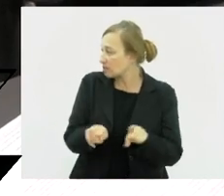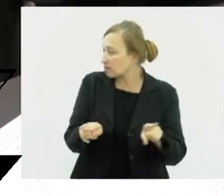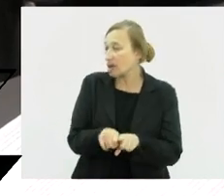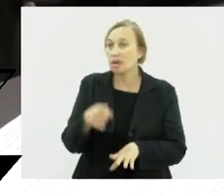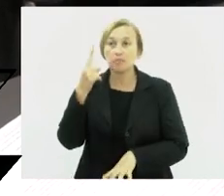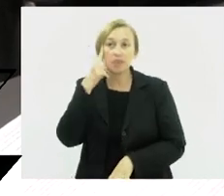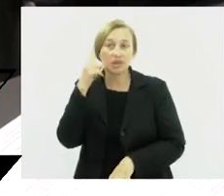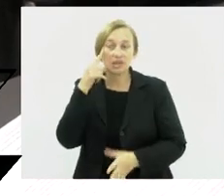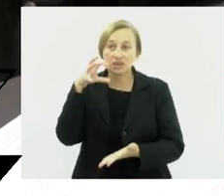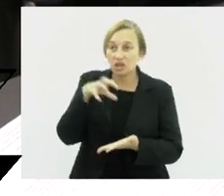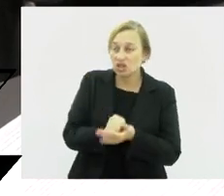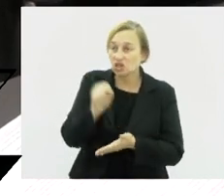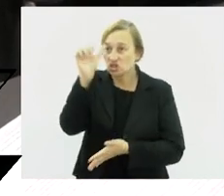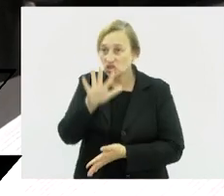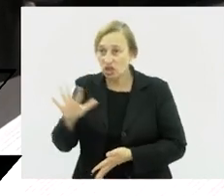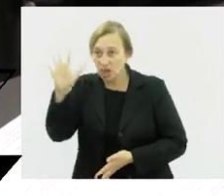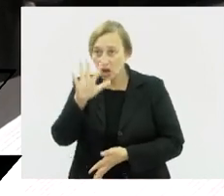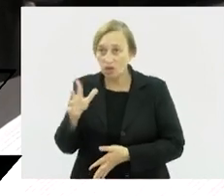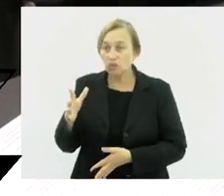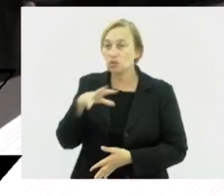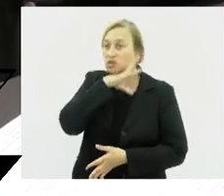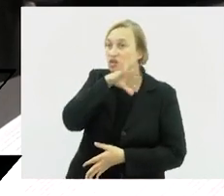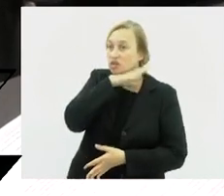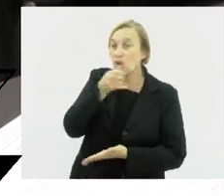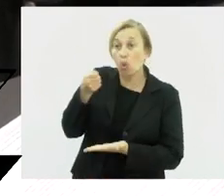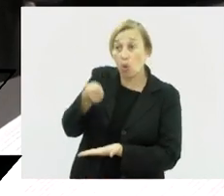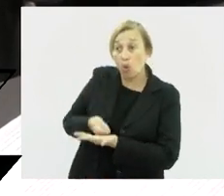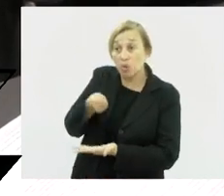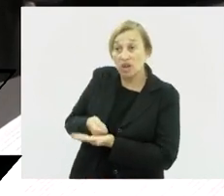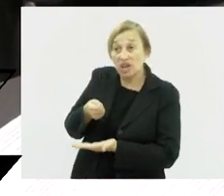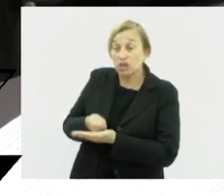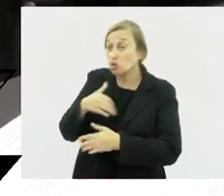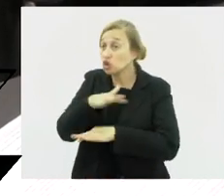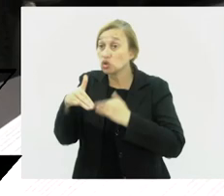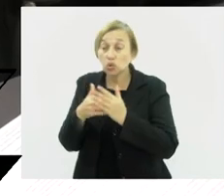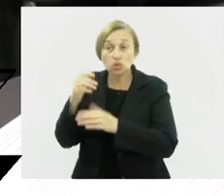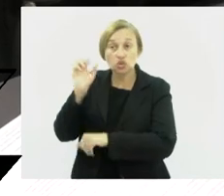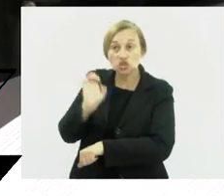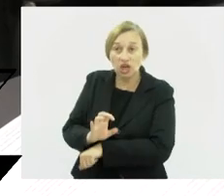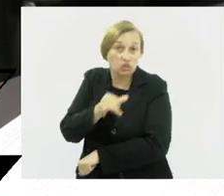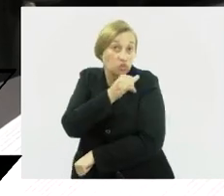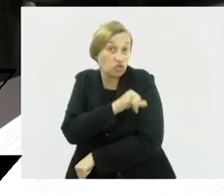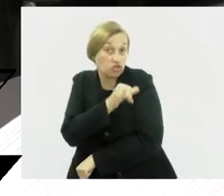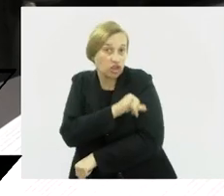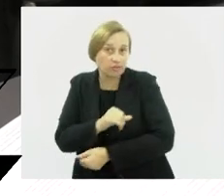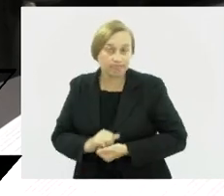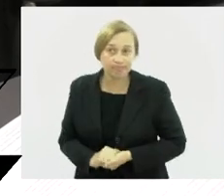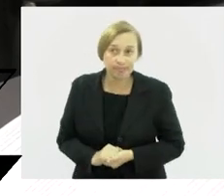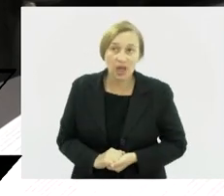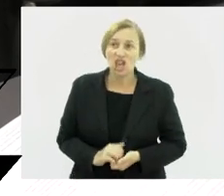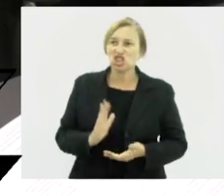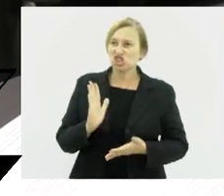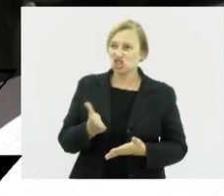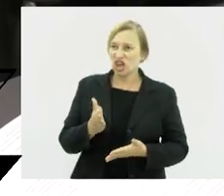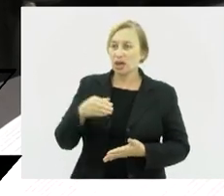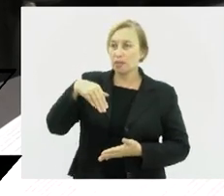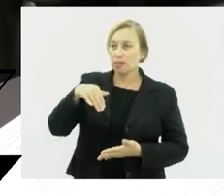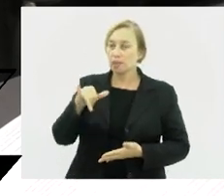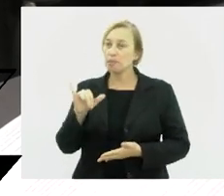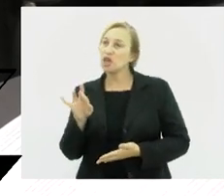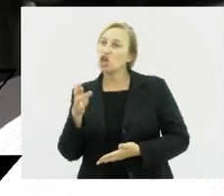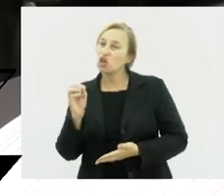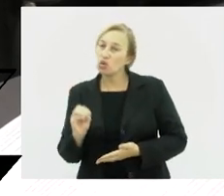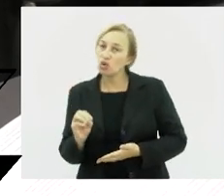no Registro Geral dos Animais como uma forma obrigatória em todo o estado do Rio de Janeiro, já que a microchipagem